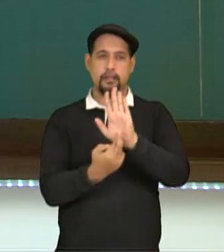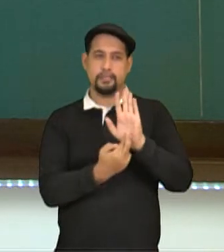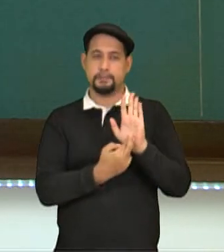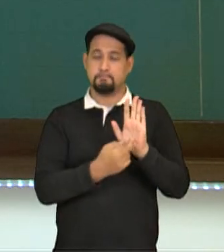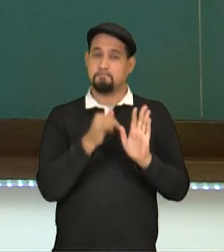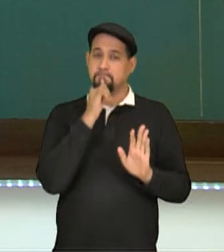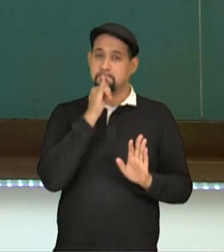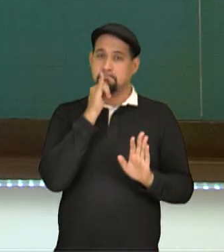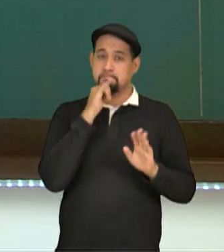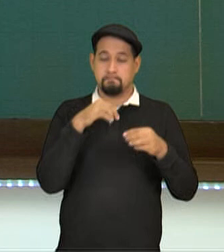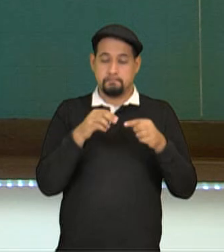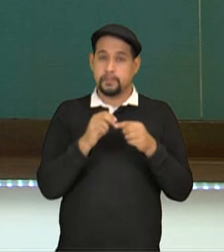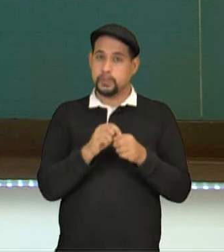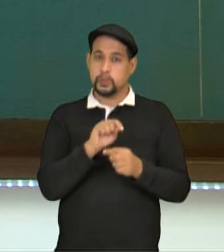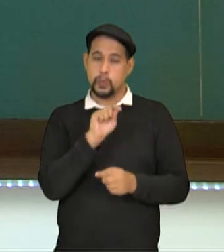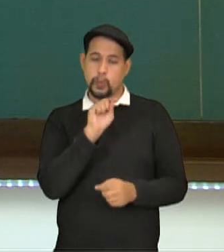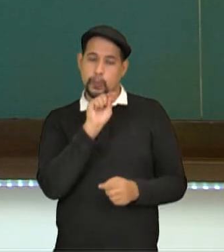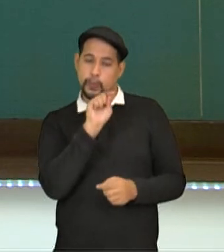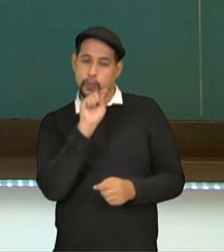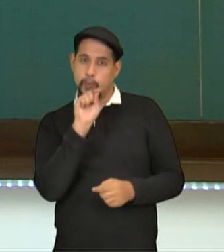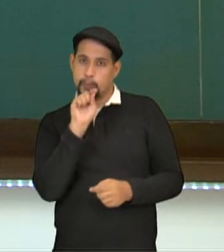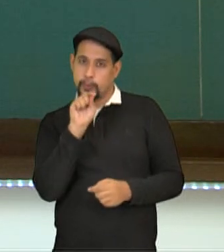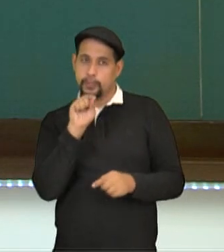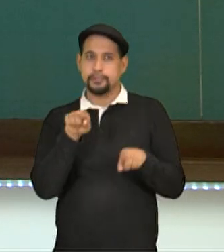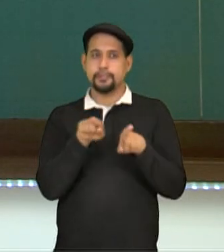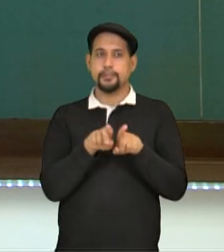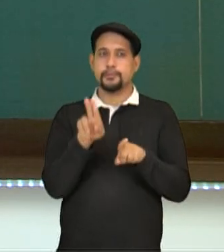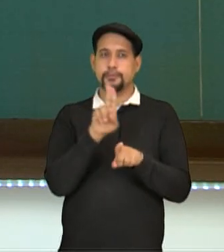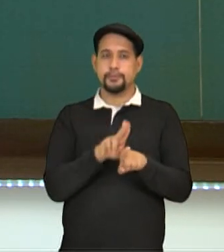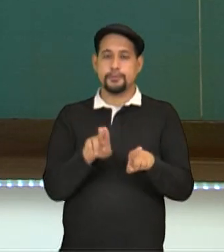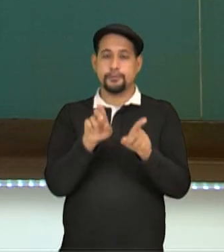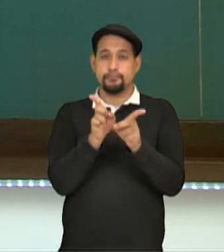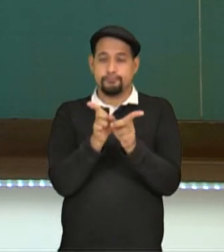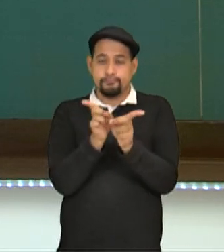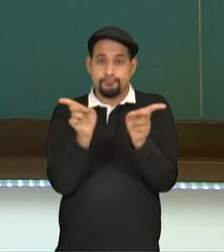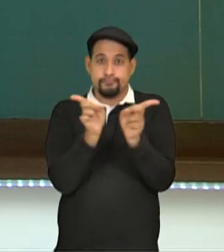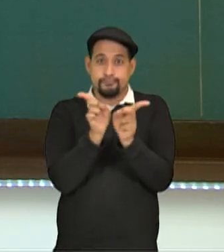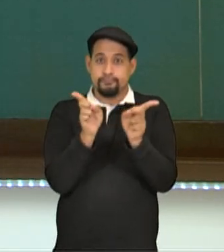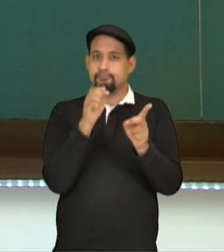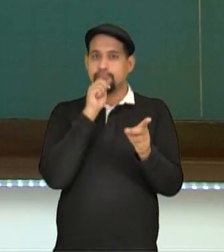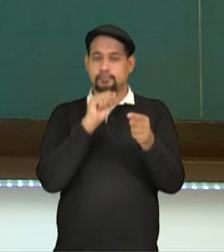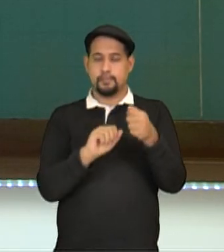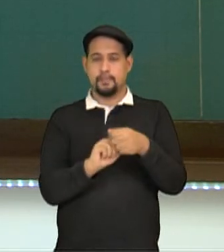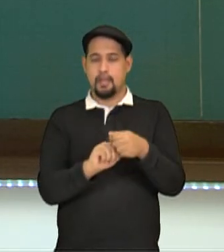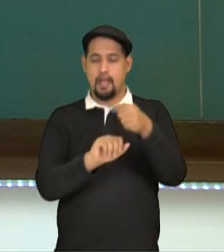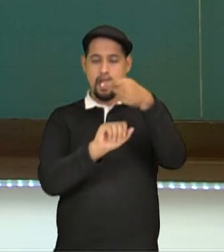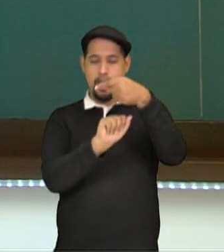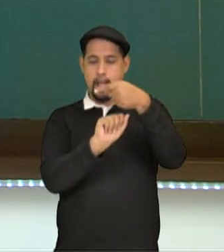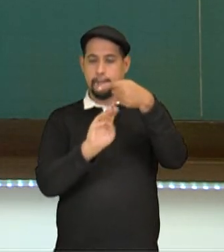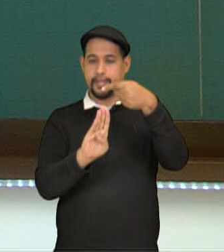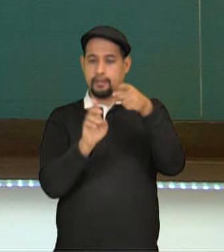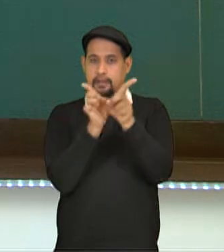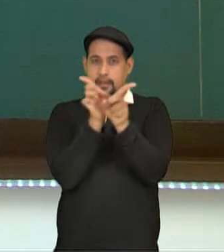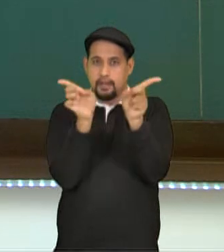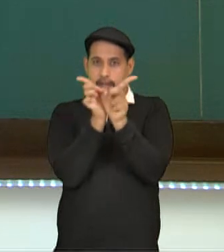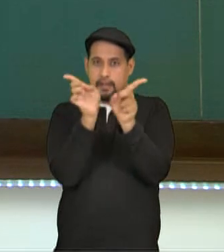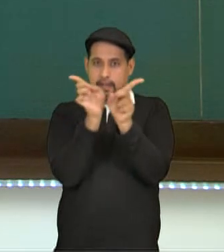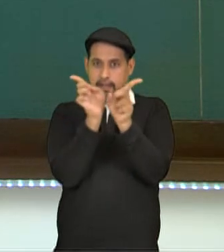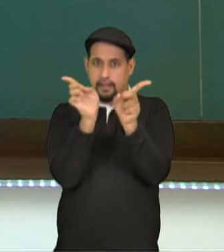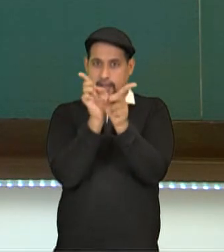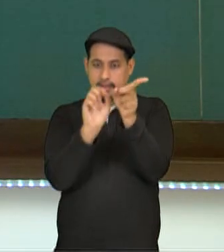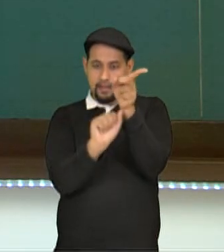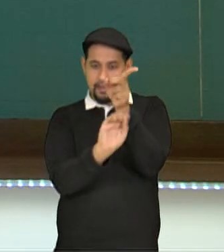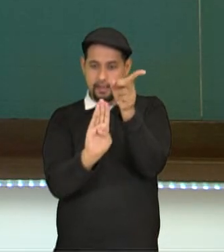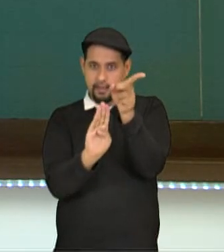Eu posso colocar os 2 pontos e coloco esse símbolo aqui em cima, que são 2 setinhas, né? Uma linha com